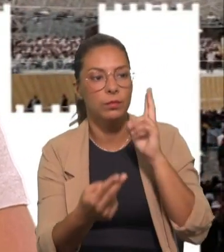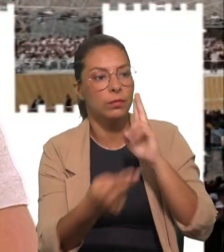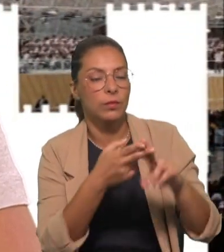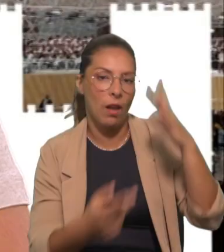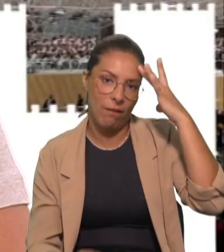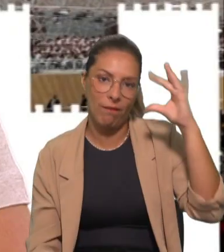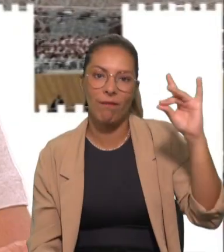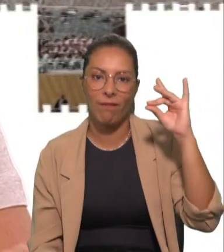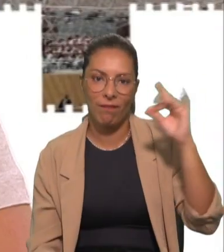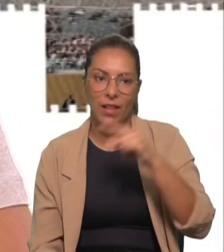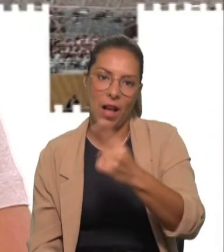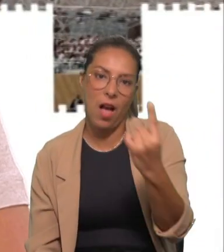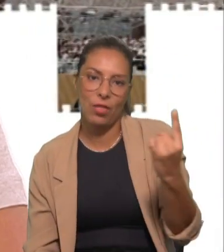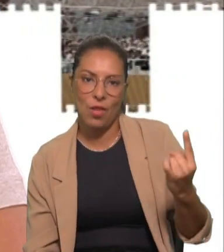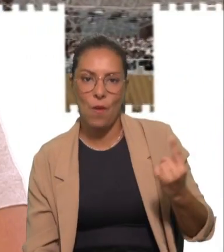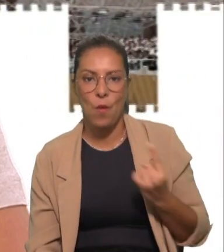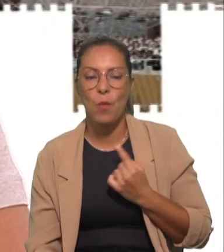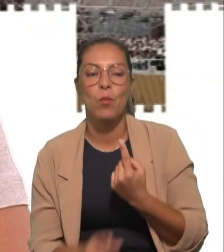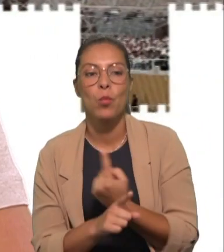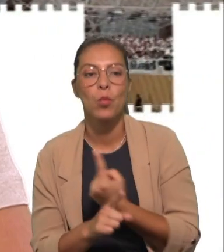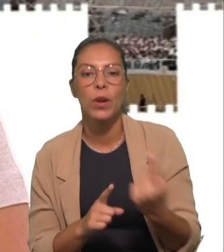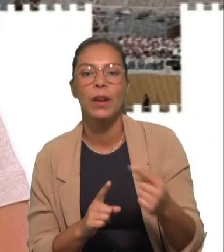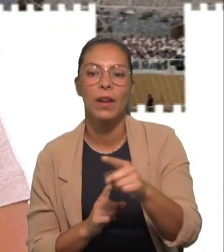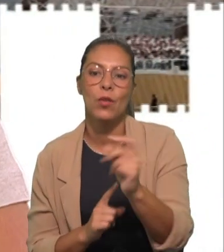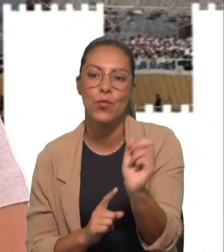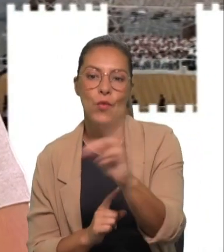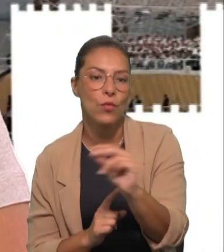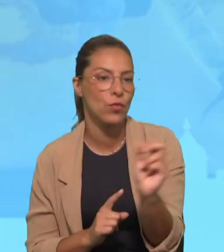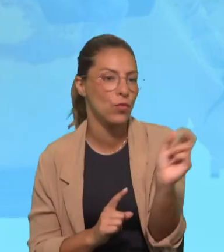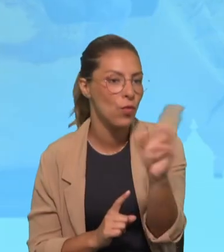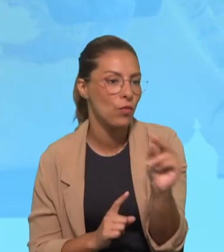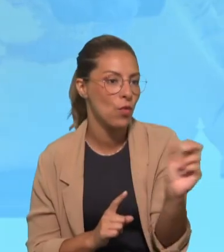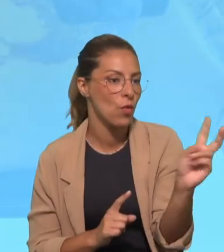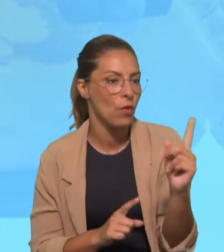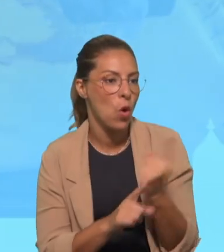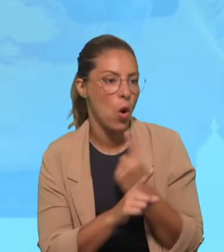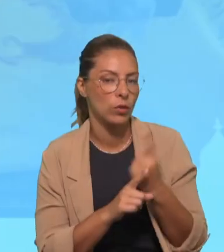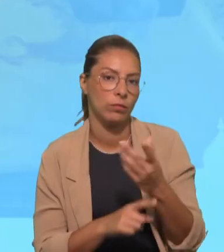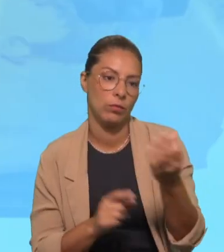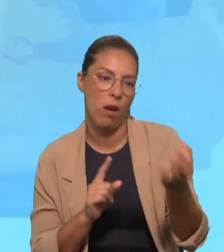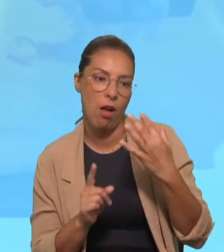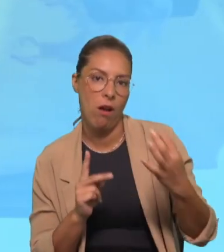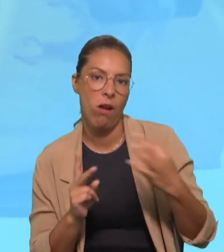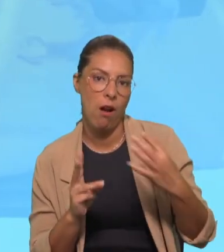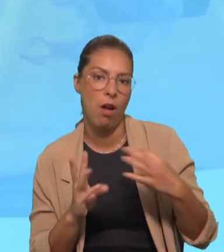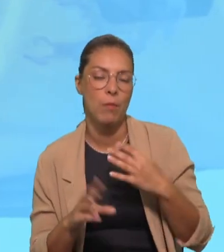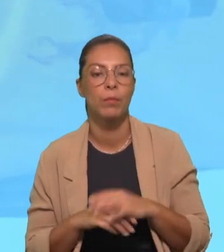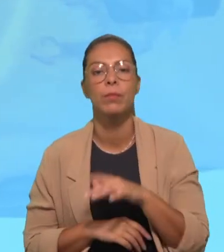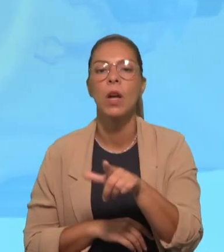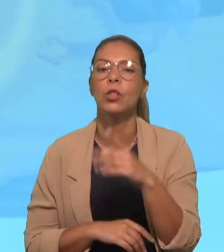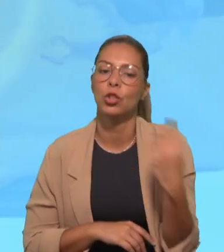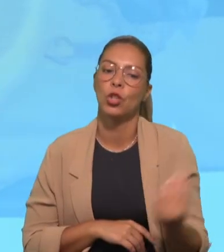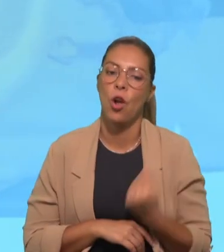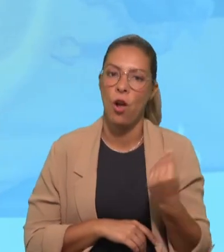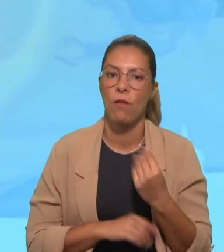diferente e por cada um também ter algo novo a dizer e algo novo a ensinar. E podemos pensar que, por exemplo, tu participares nos Jovens Sem Fronteiras marca a tua forma de